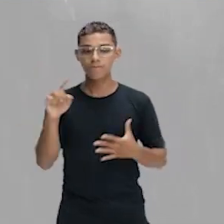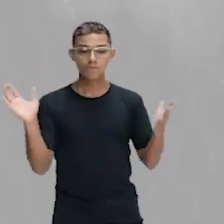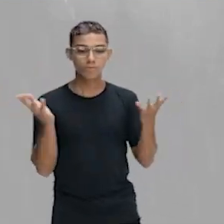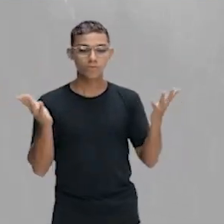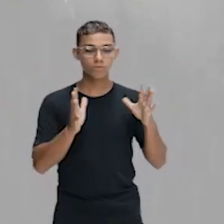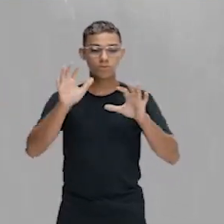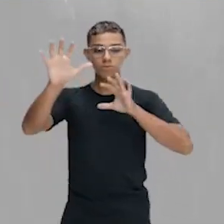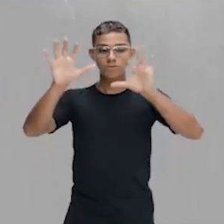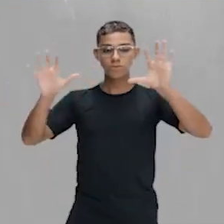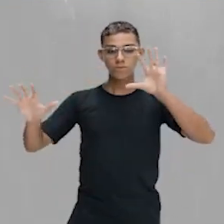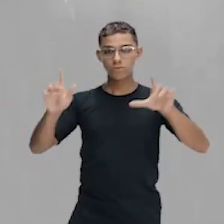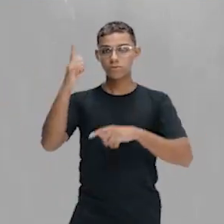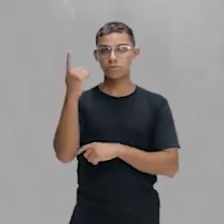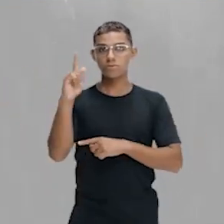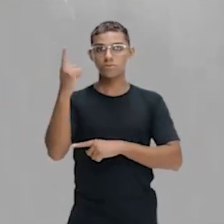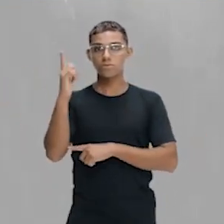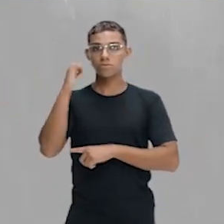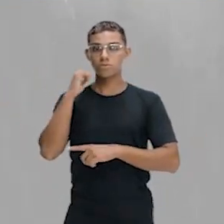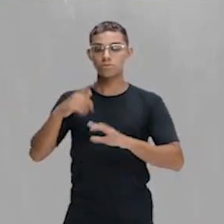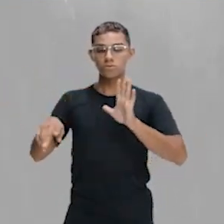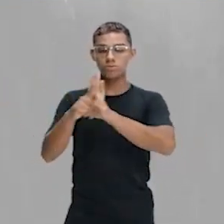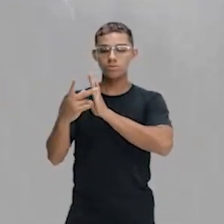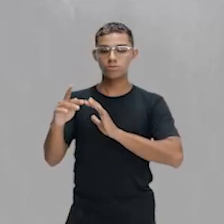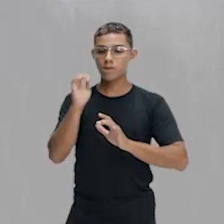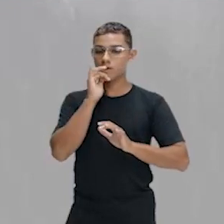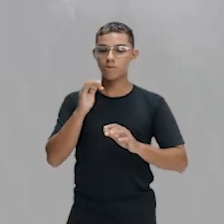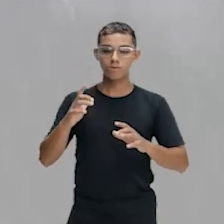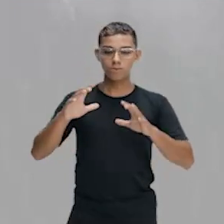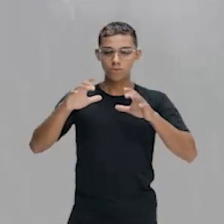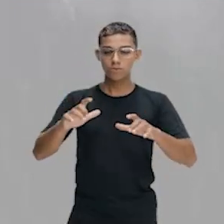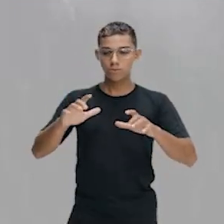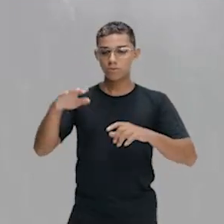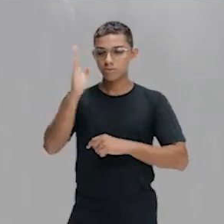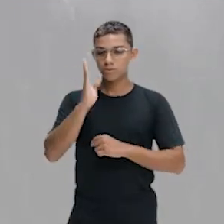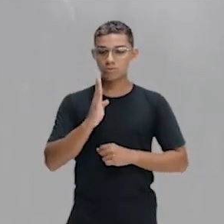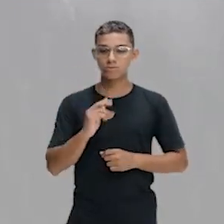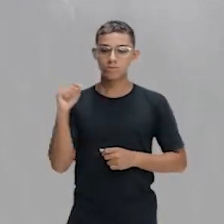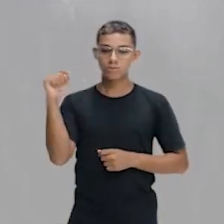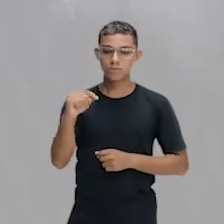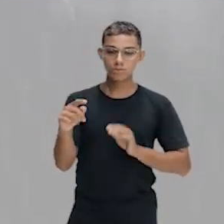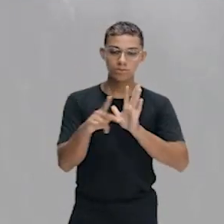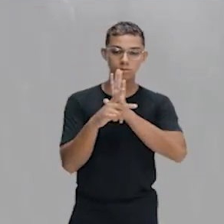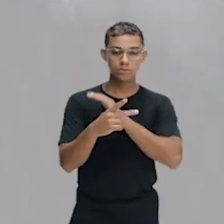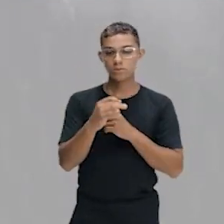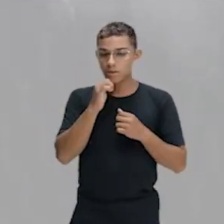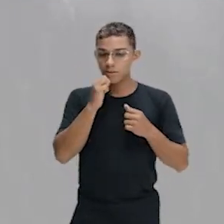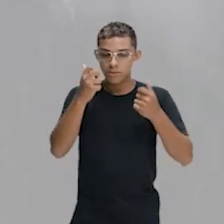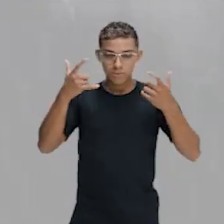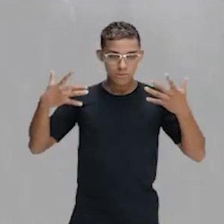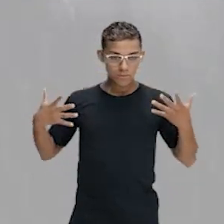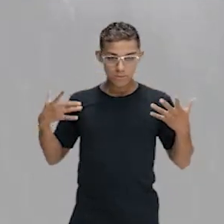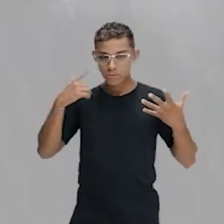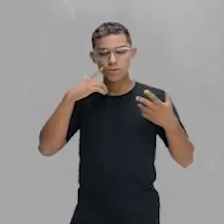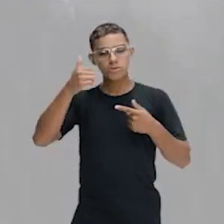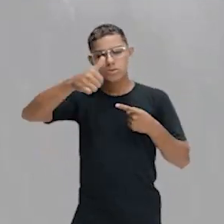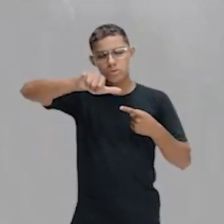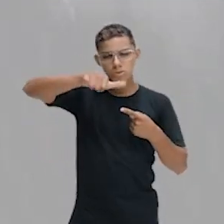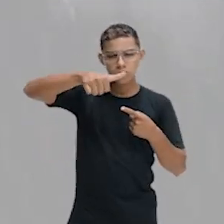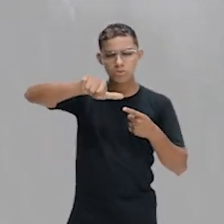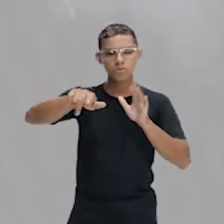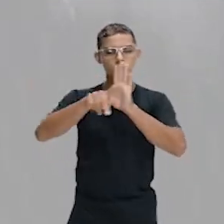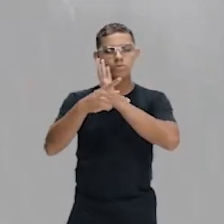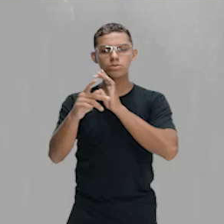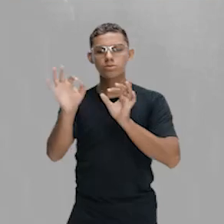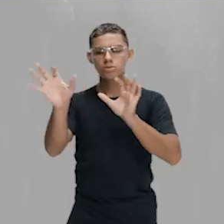a distribuição geográfica desses domínios no nosso território brasileiro, certo? E aí a gente vai estar analisando cada